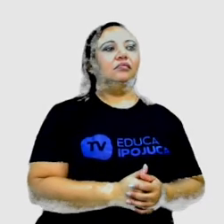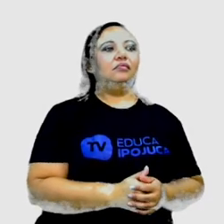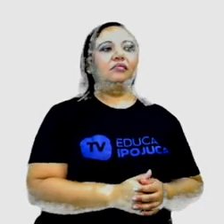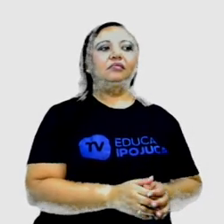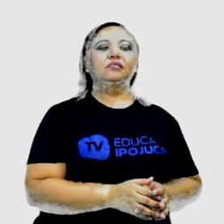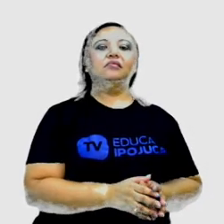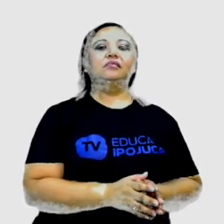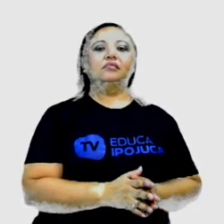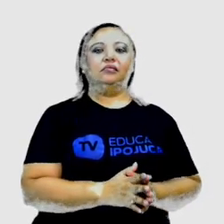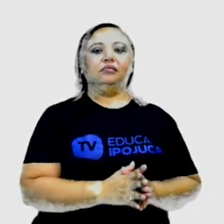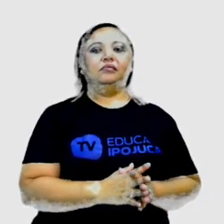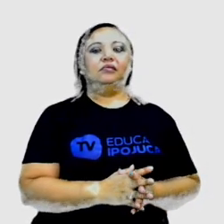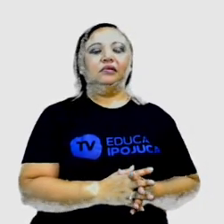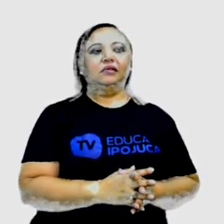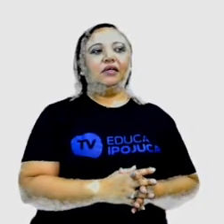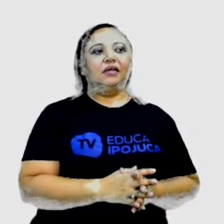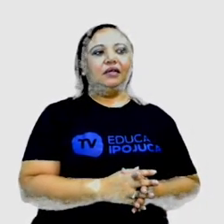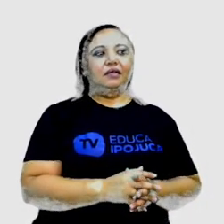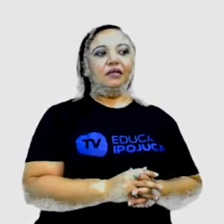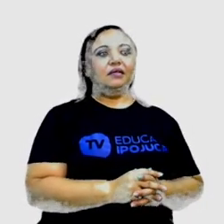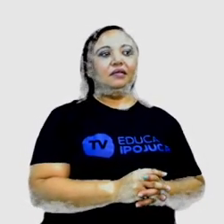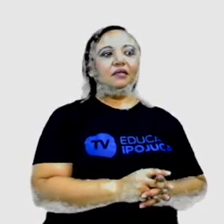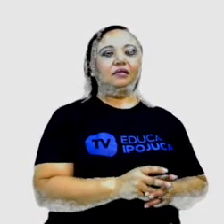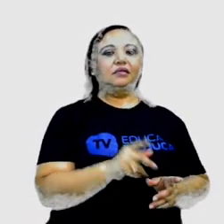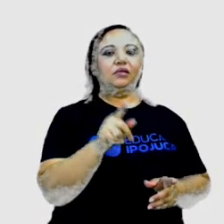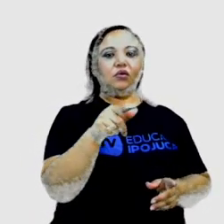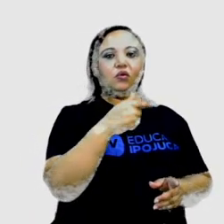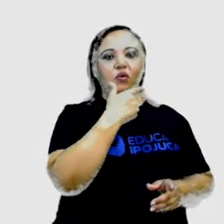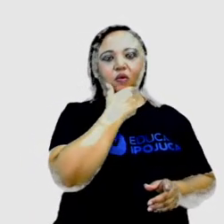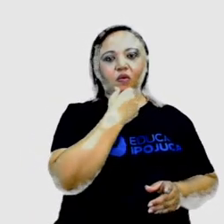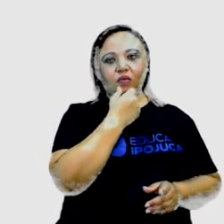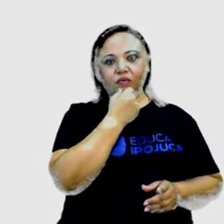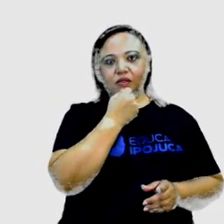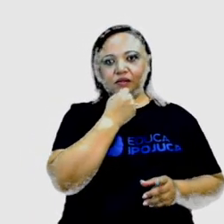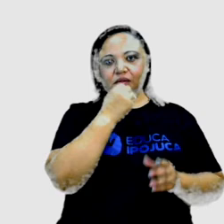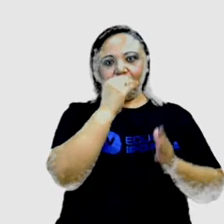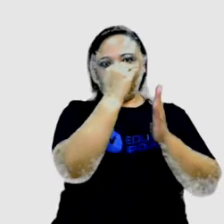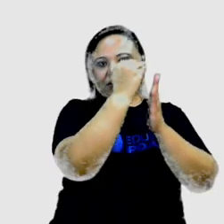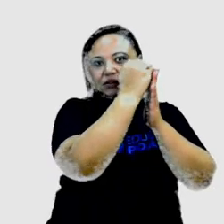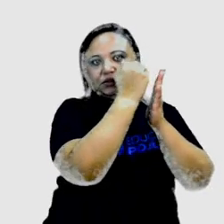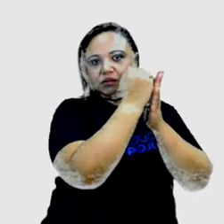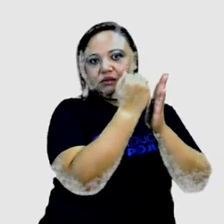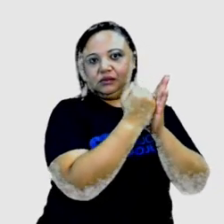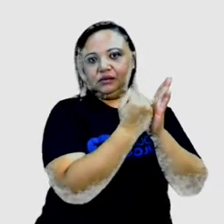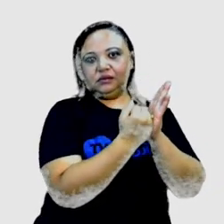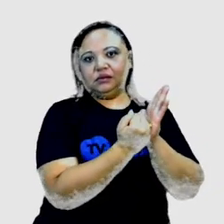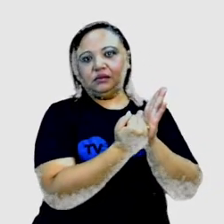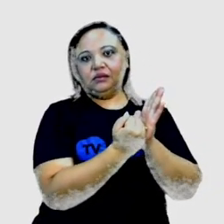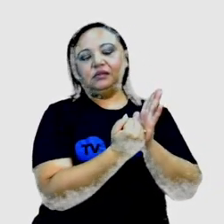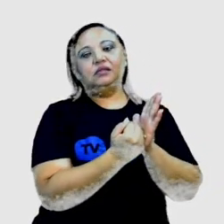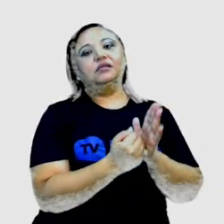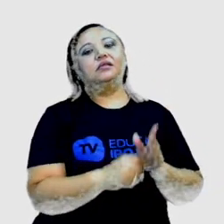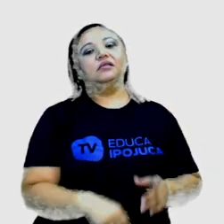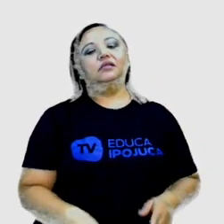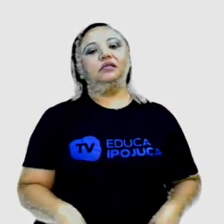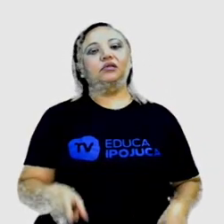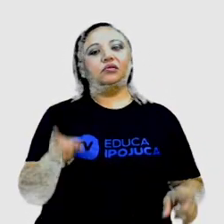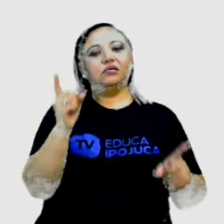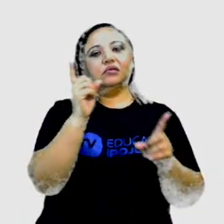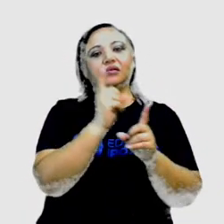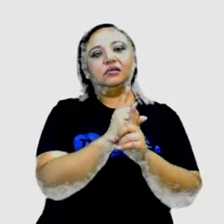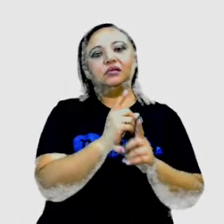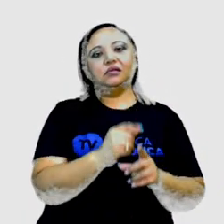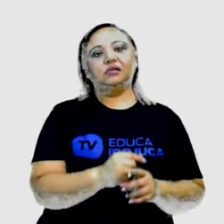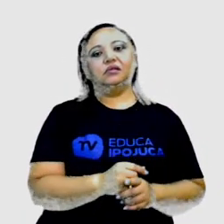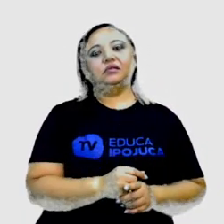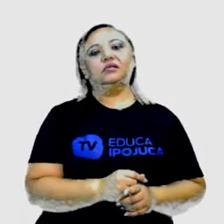285 anos antes de Cristo nascer. E esse formato de descobrir os números primos a gente chama de